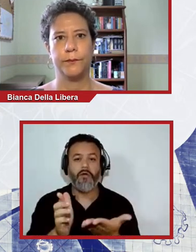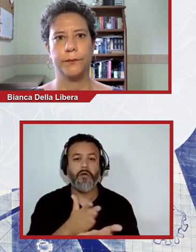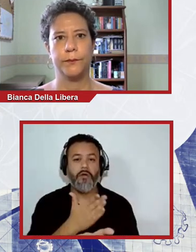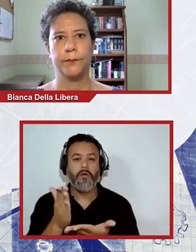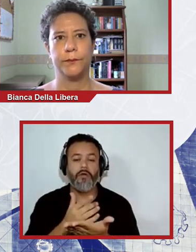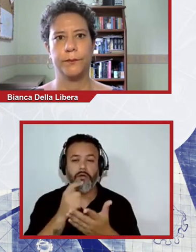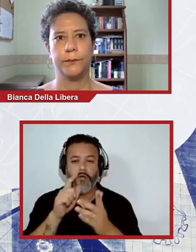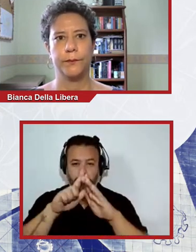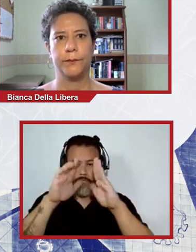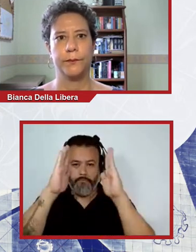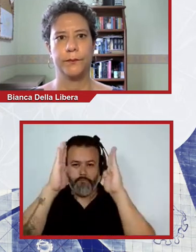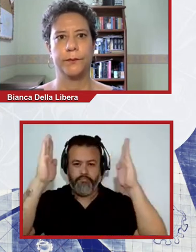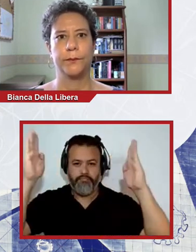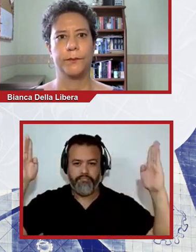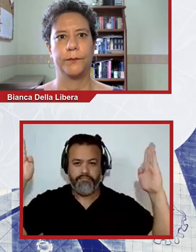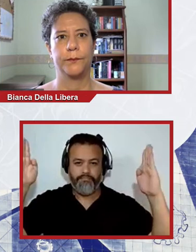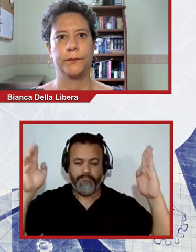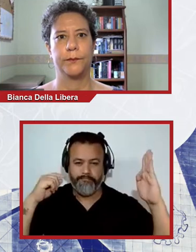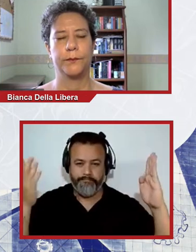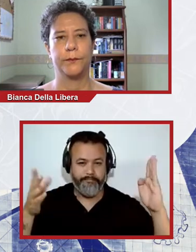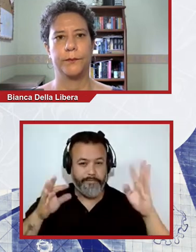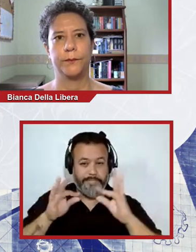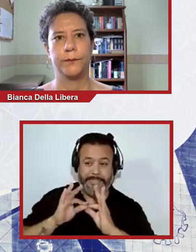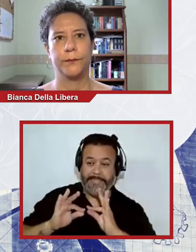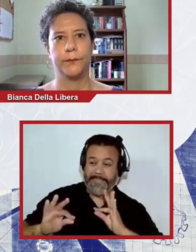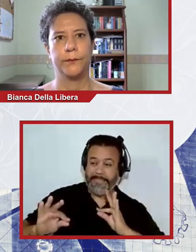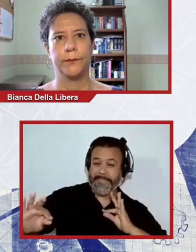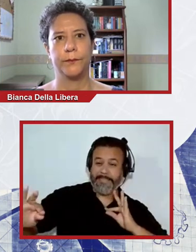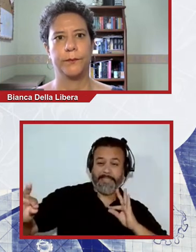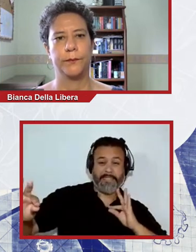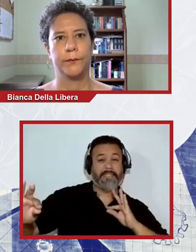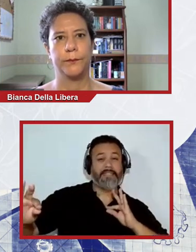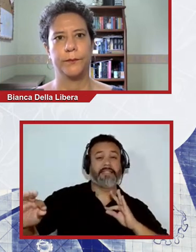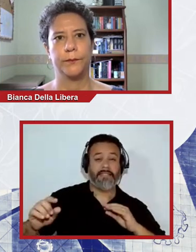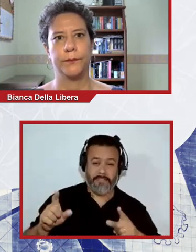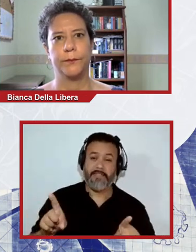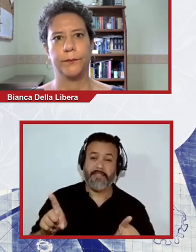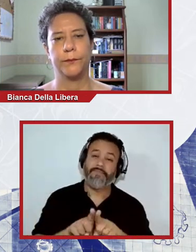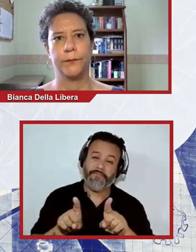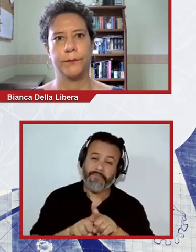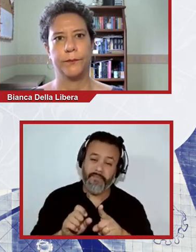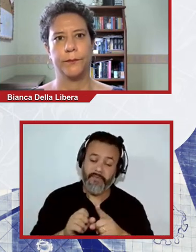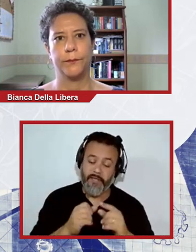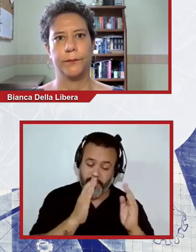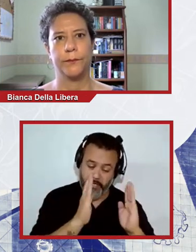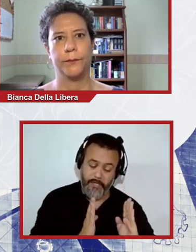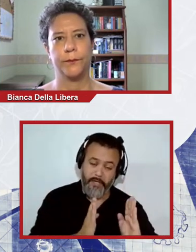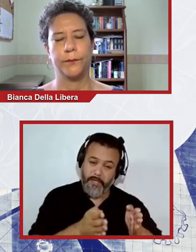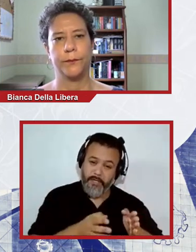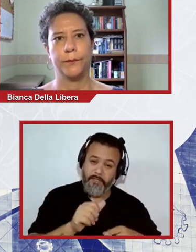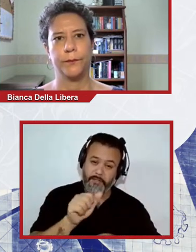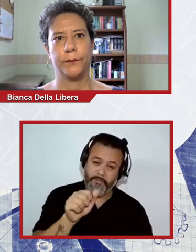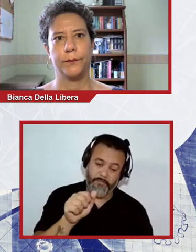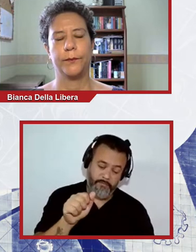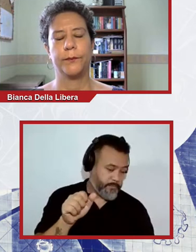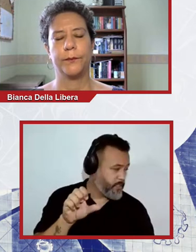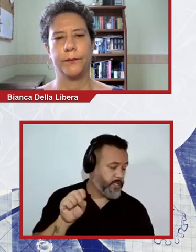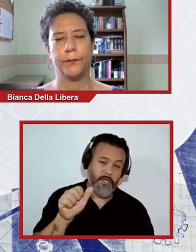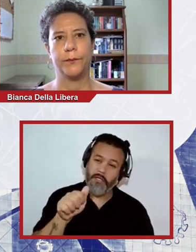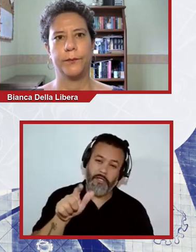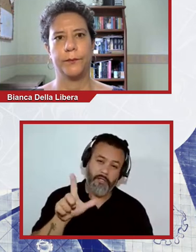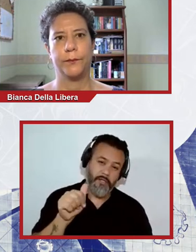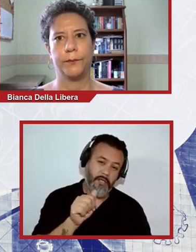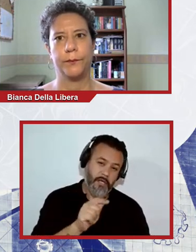um setor para outro e depois ainda ir para a sala de aula, né? Então, são essas